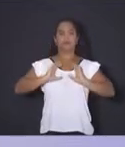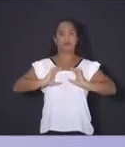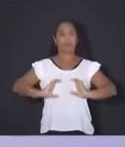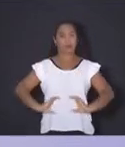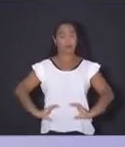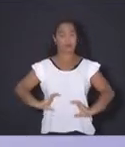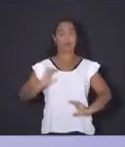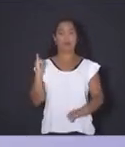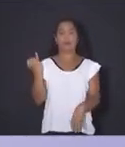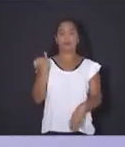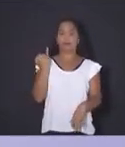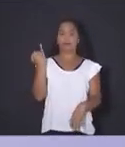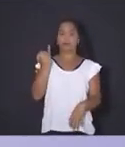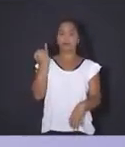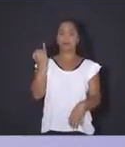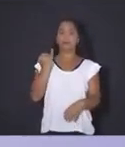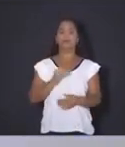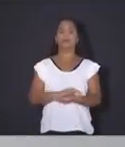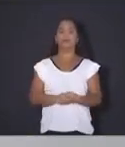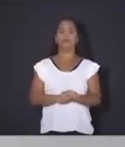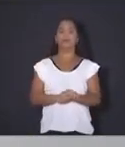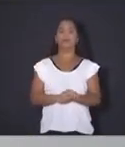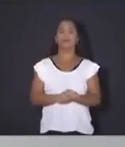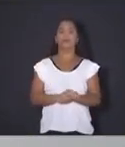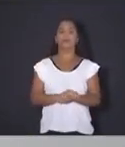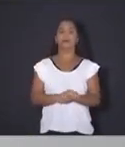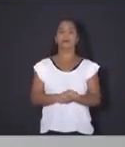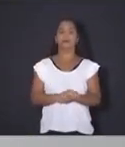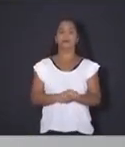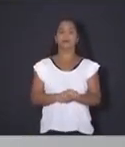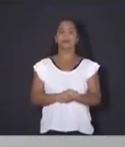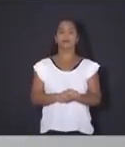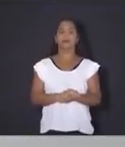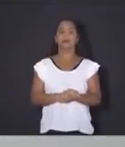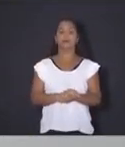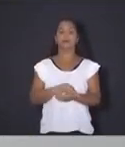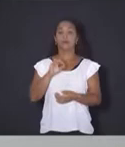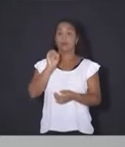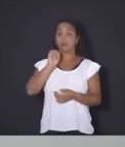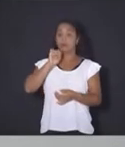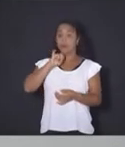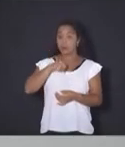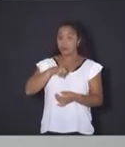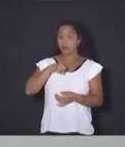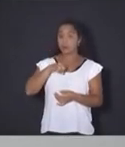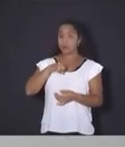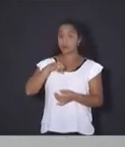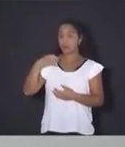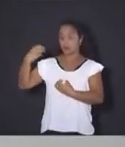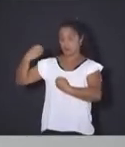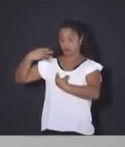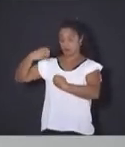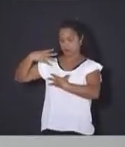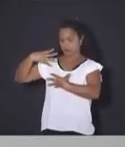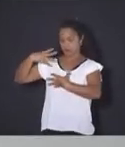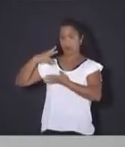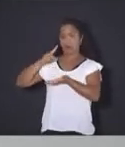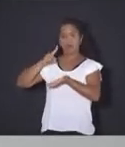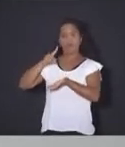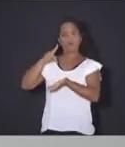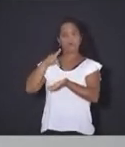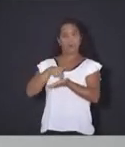que tem valor se isso fosse verdade tanto para as pessoas